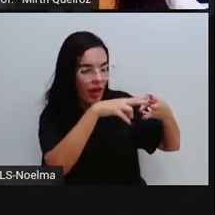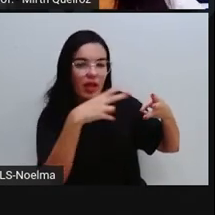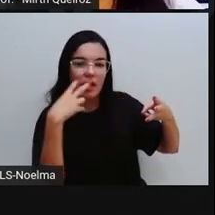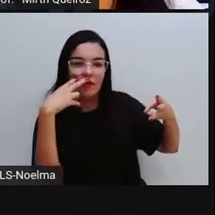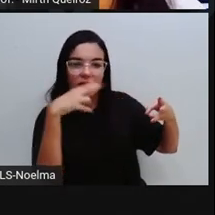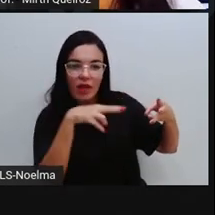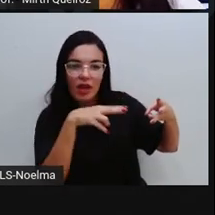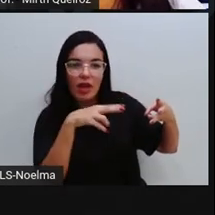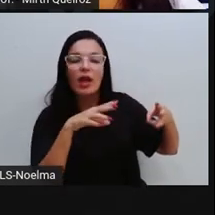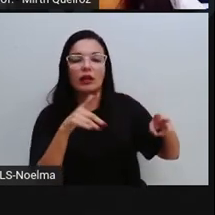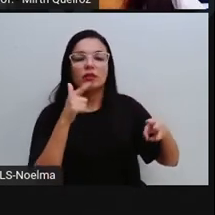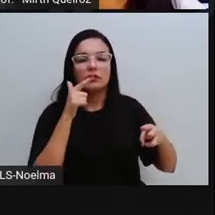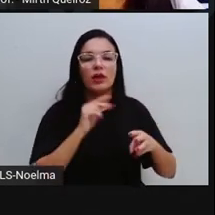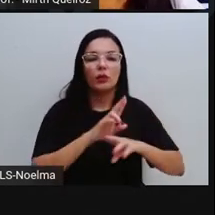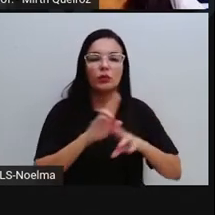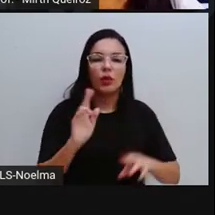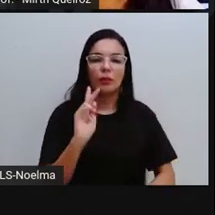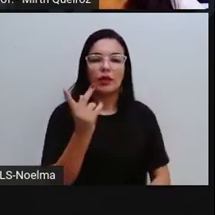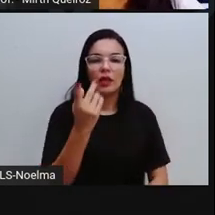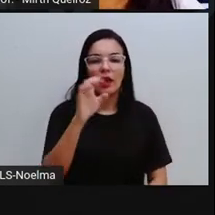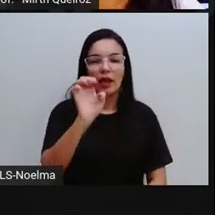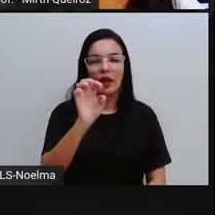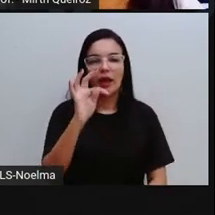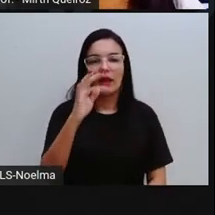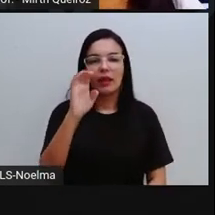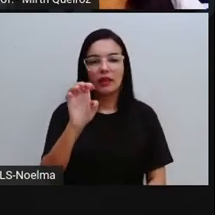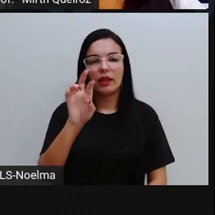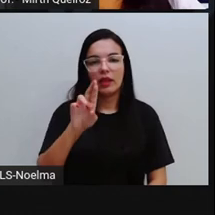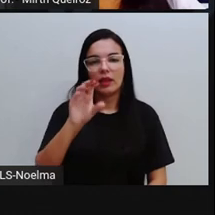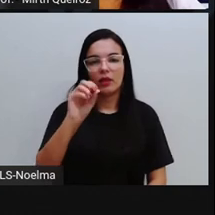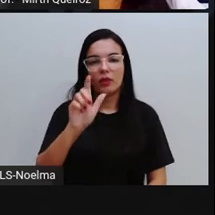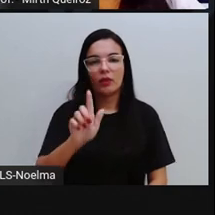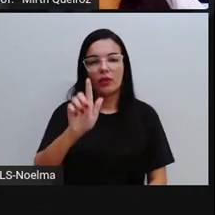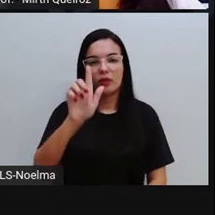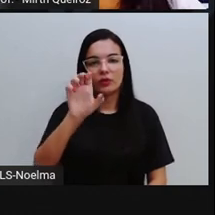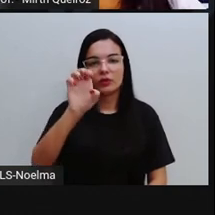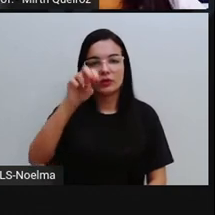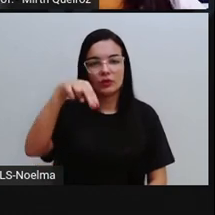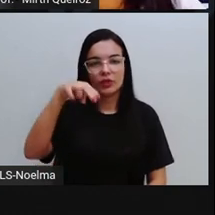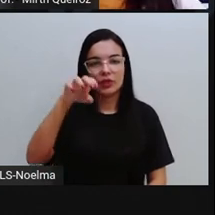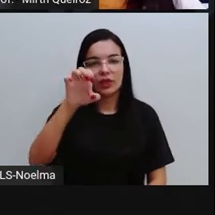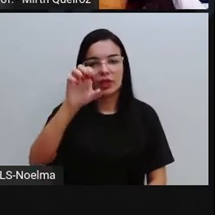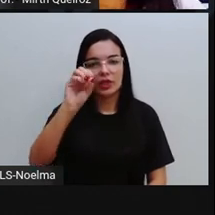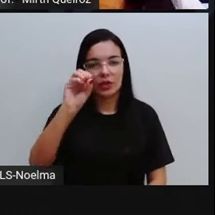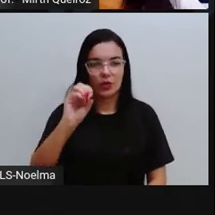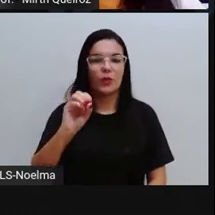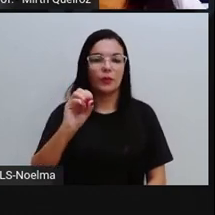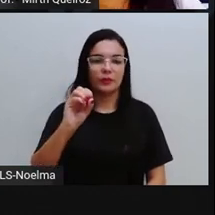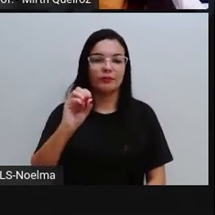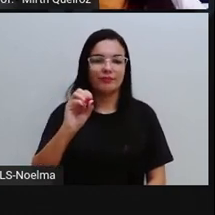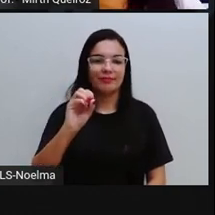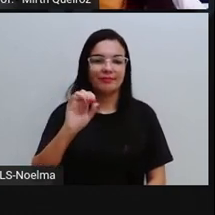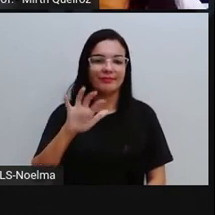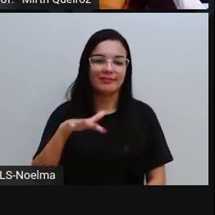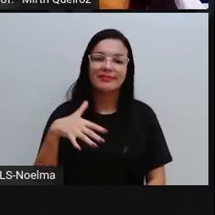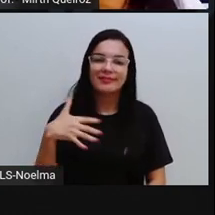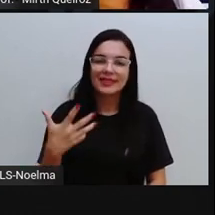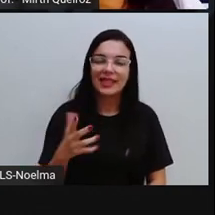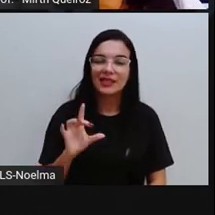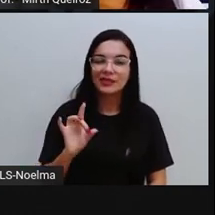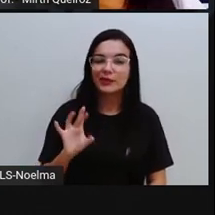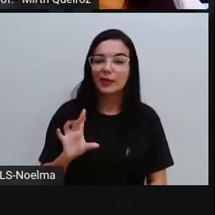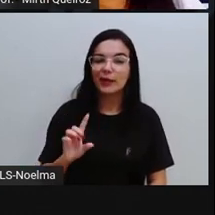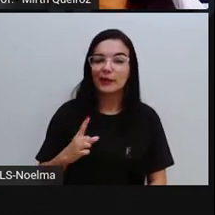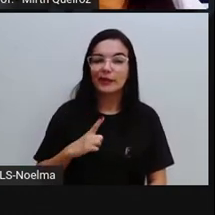heterogêneo. A substância, ela vai ser chamada de substância pura quando ela conter apenas ali